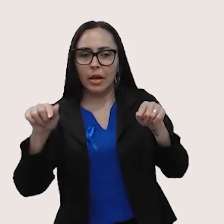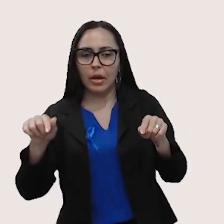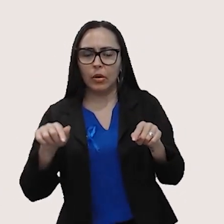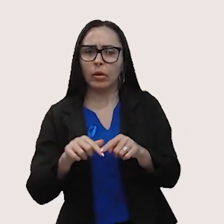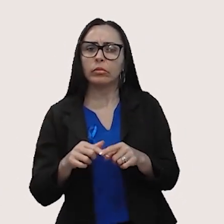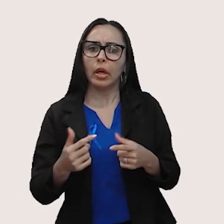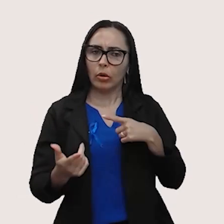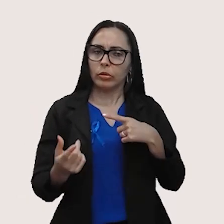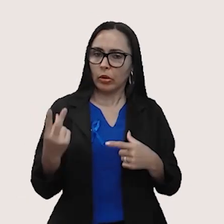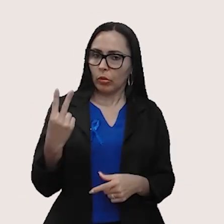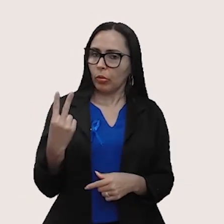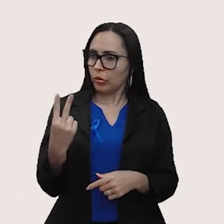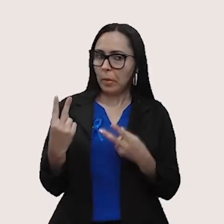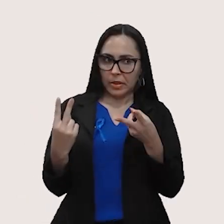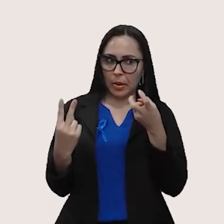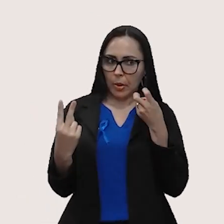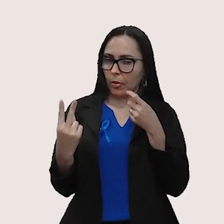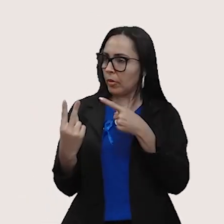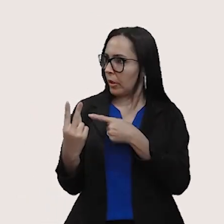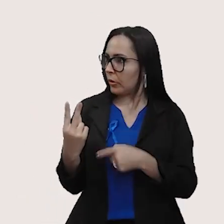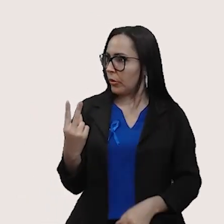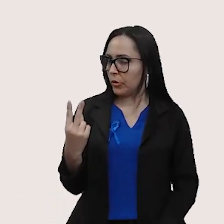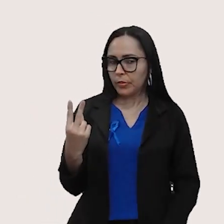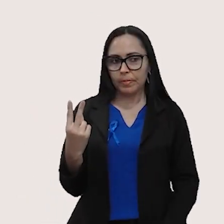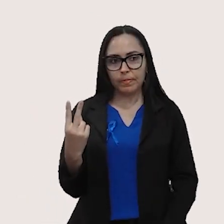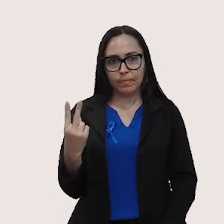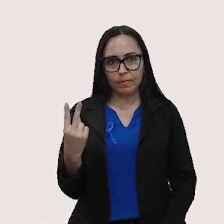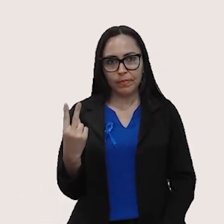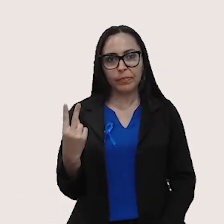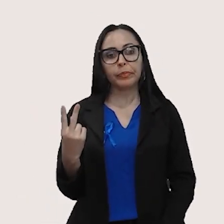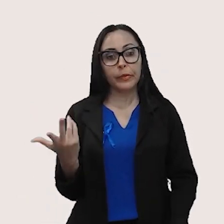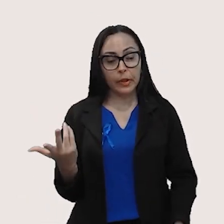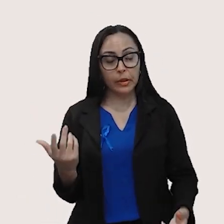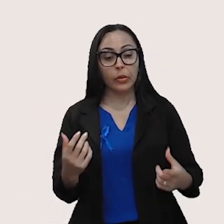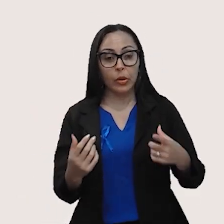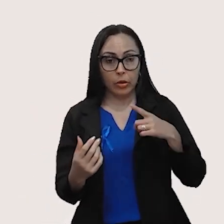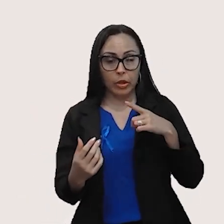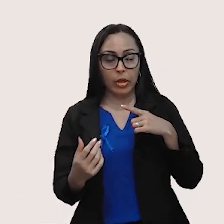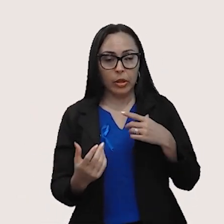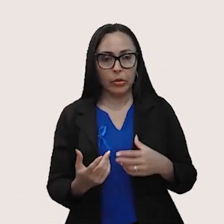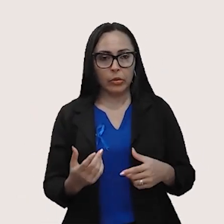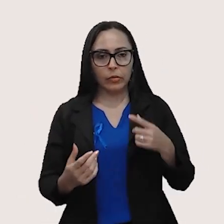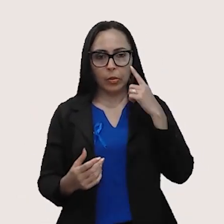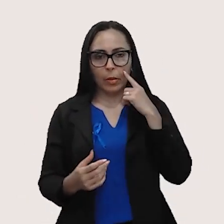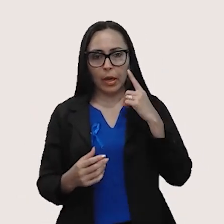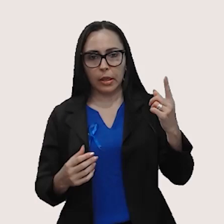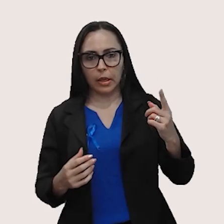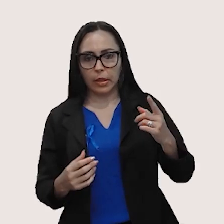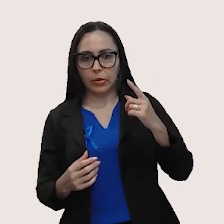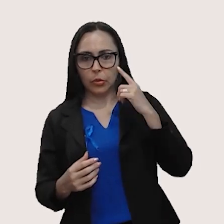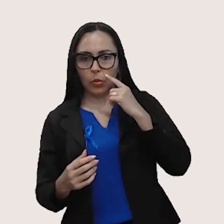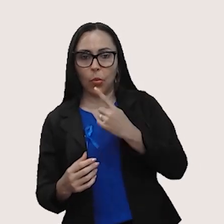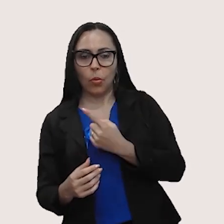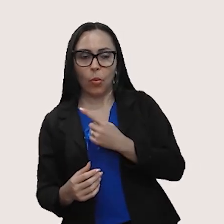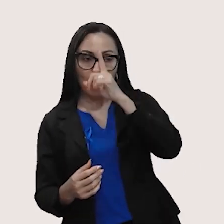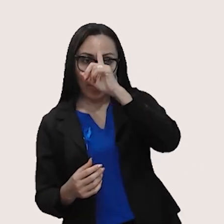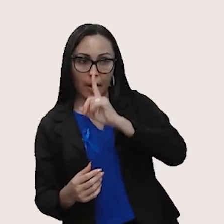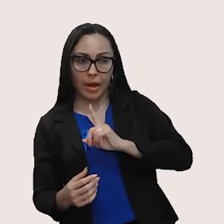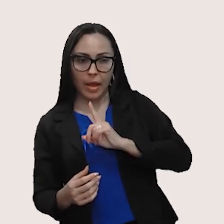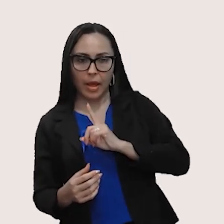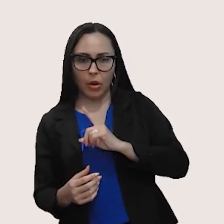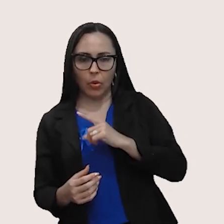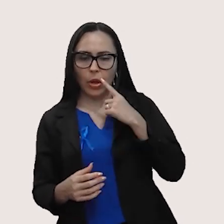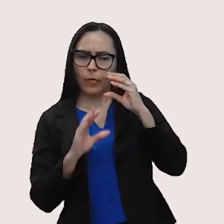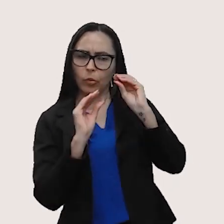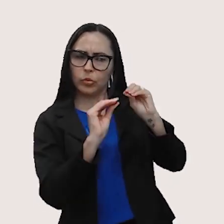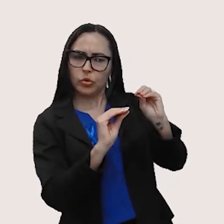ó. 2 triângulos congruentes. Então eu vou marcar esse triângulo amarelinho e vou esquecer o triângulo azul.